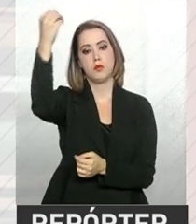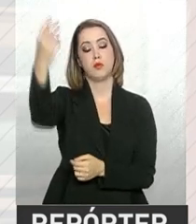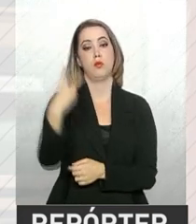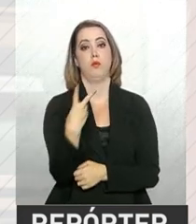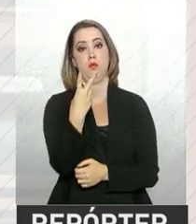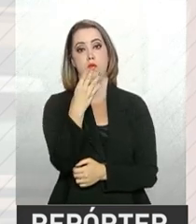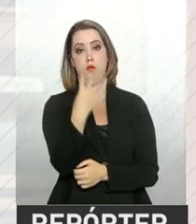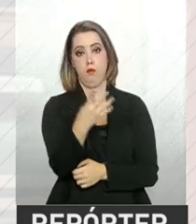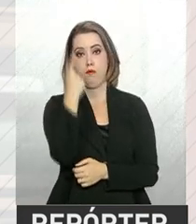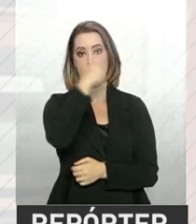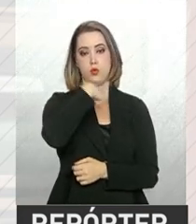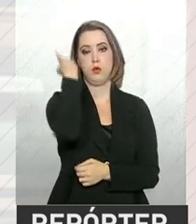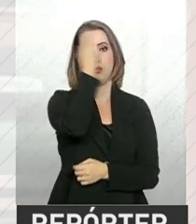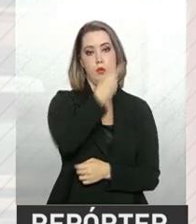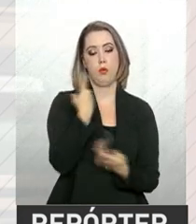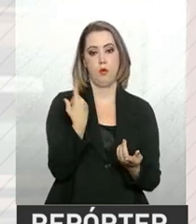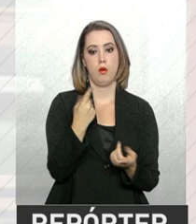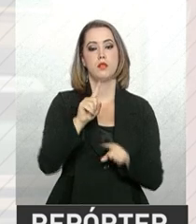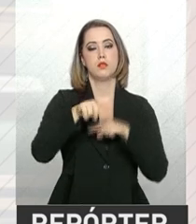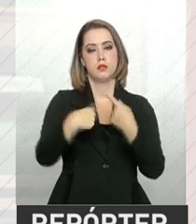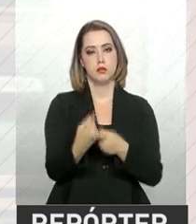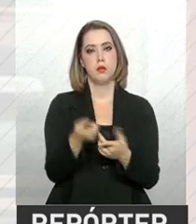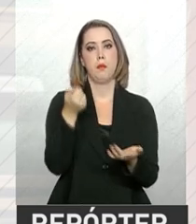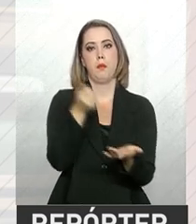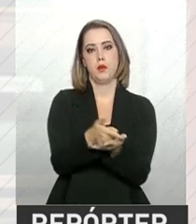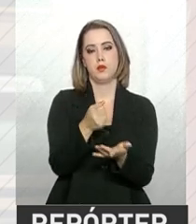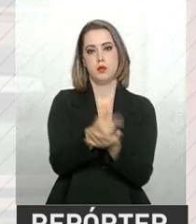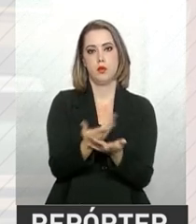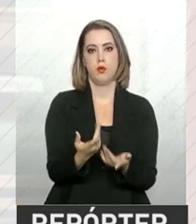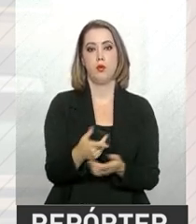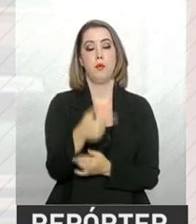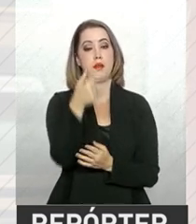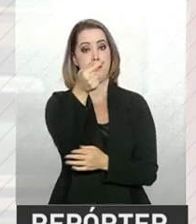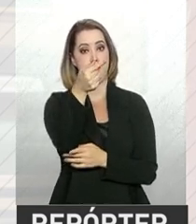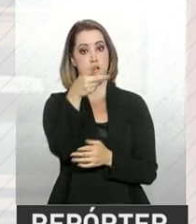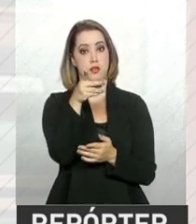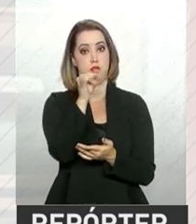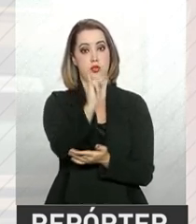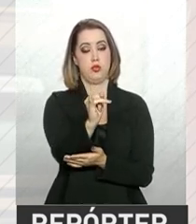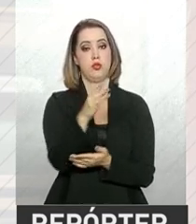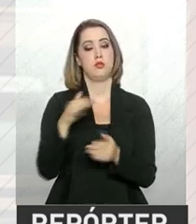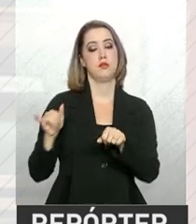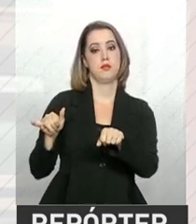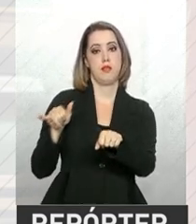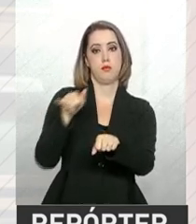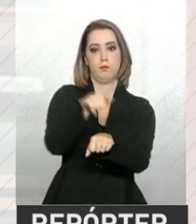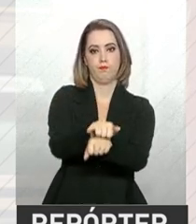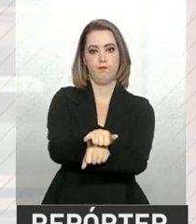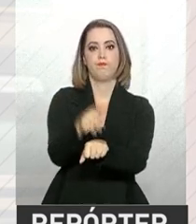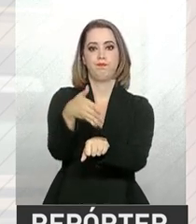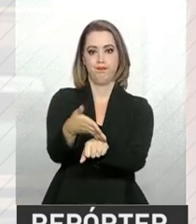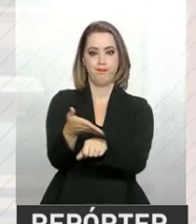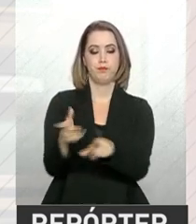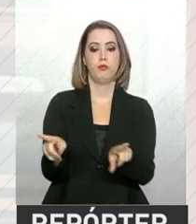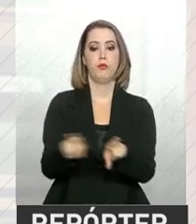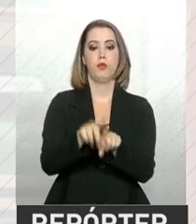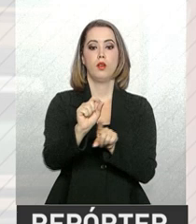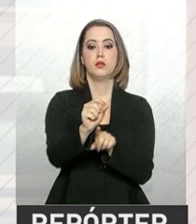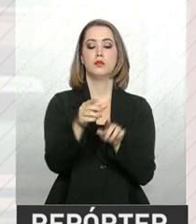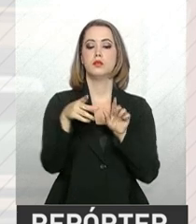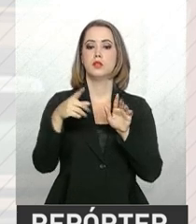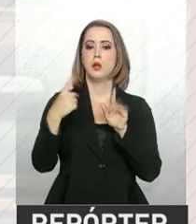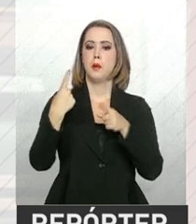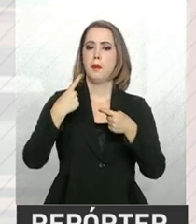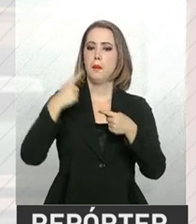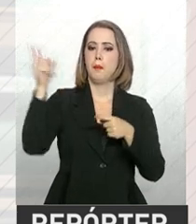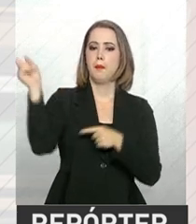o comprovante da compra do bilhete, no caso da compra ter sido feita com no mínimo 7 dias de antecedência. As novas regras prevêem também que as companhias